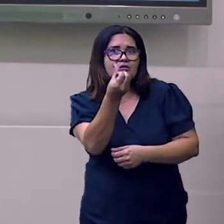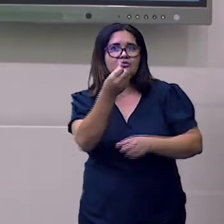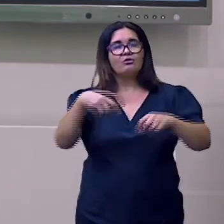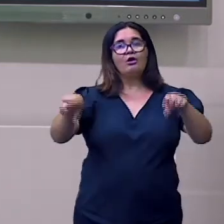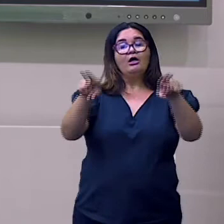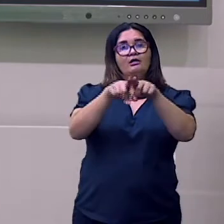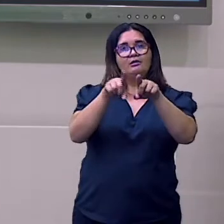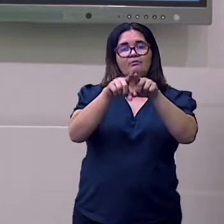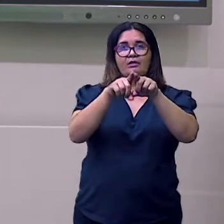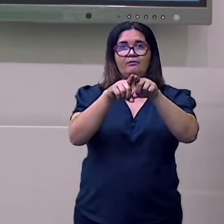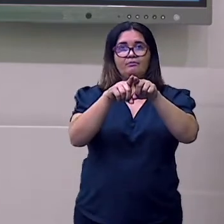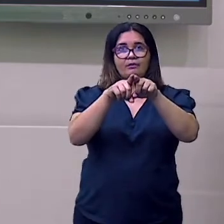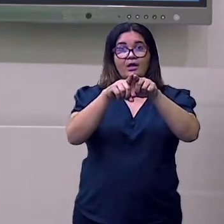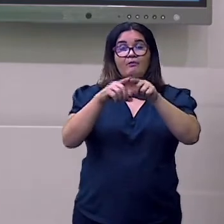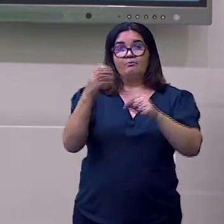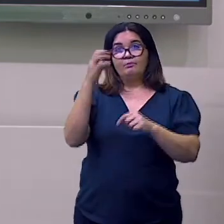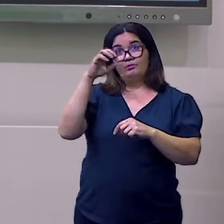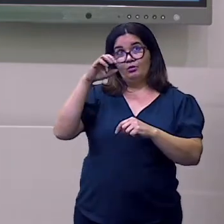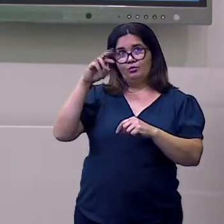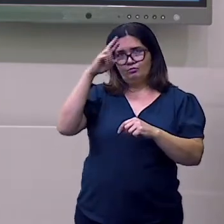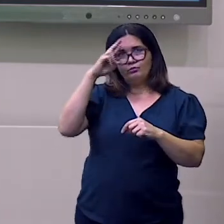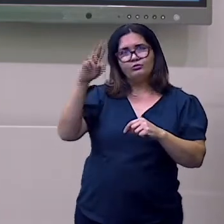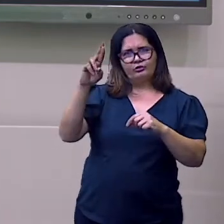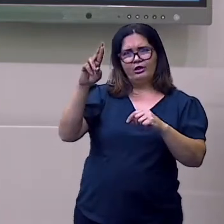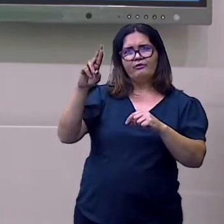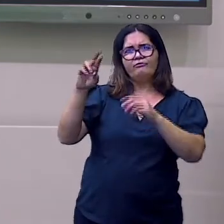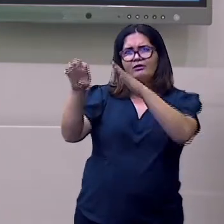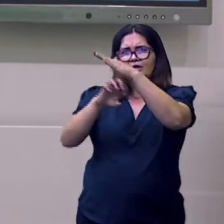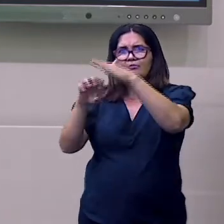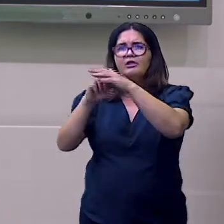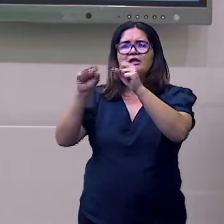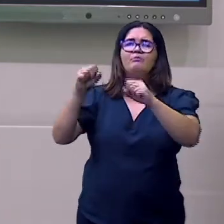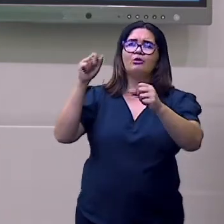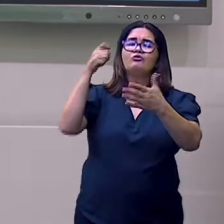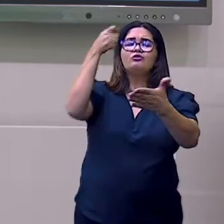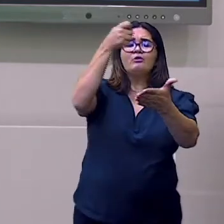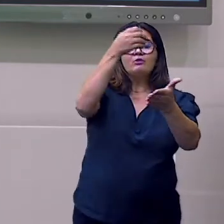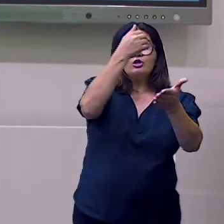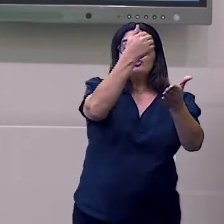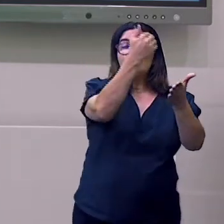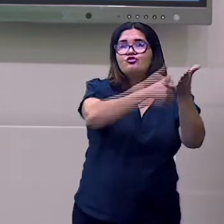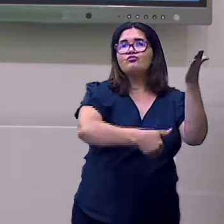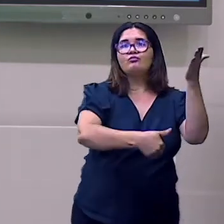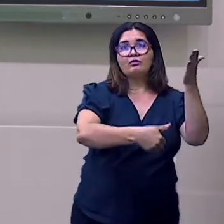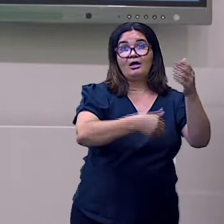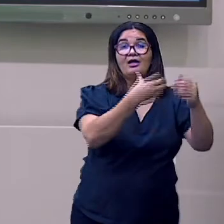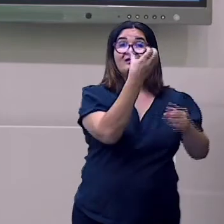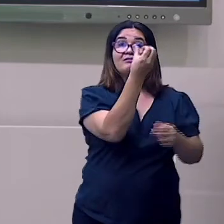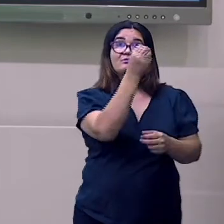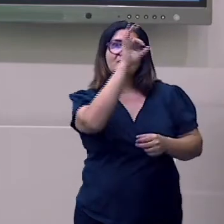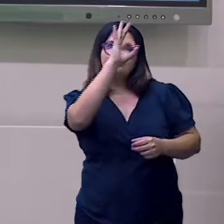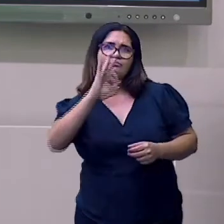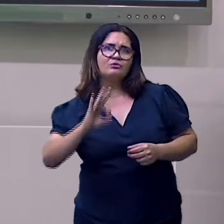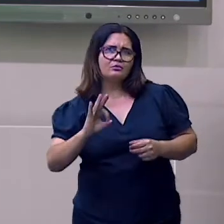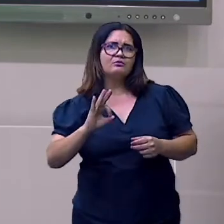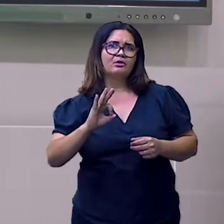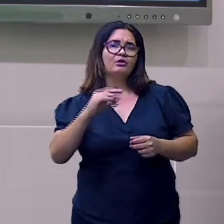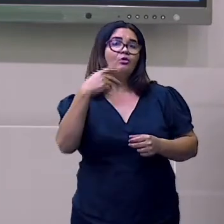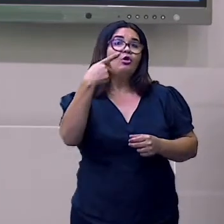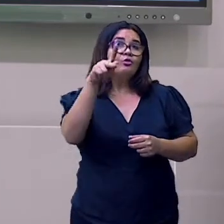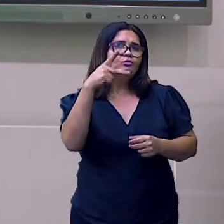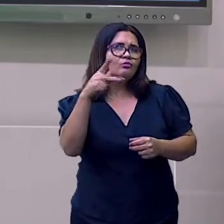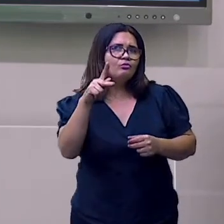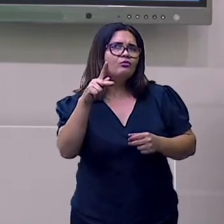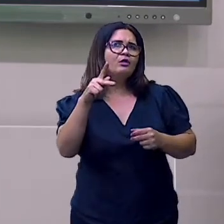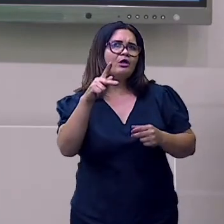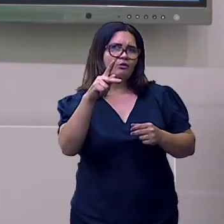até 6% do salário do empregado em virtude de vale-transporte. Então, se a empresa oferta a